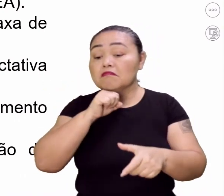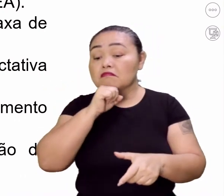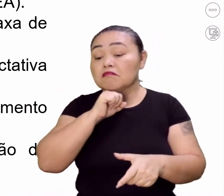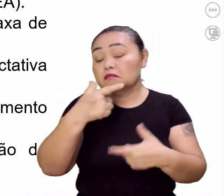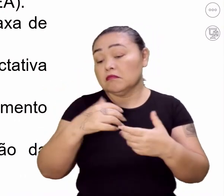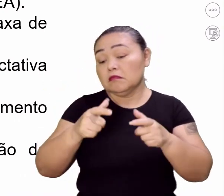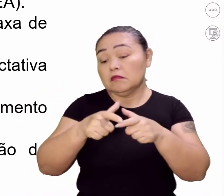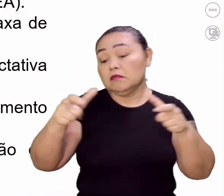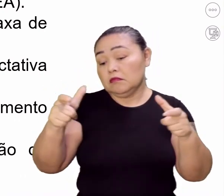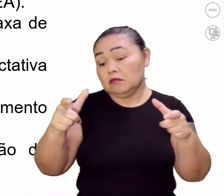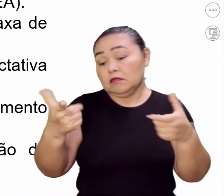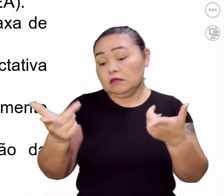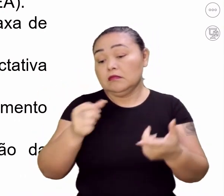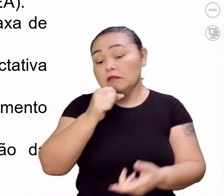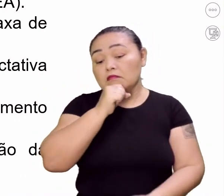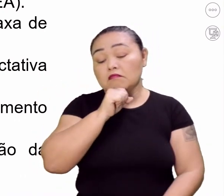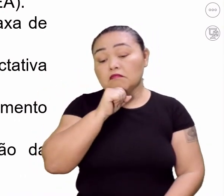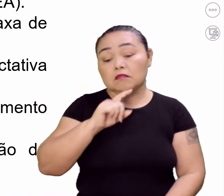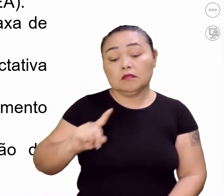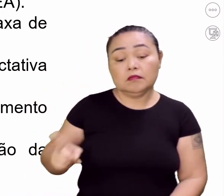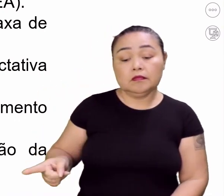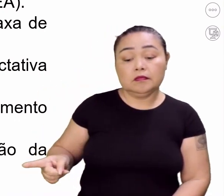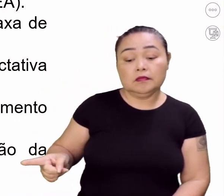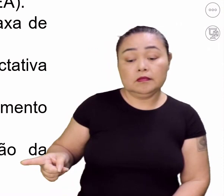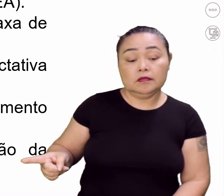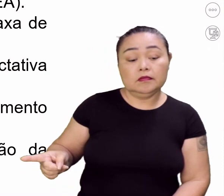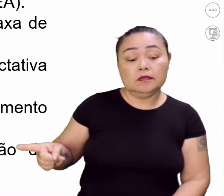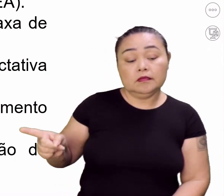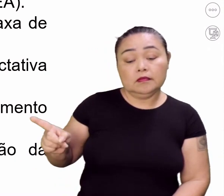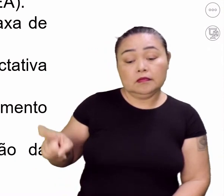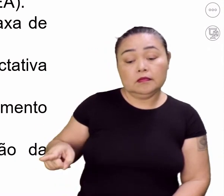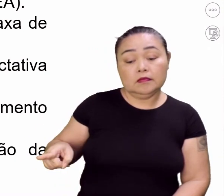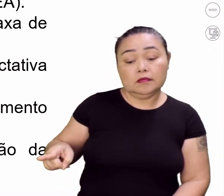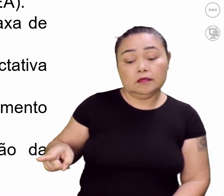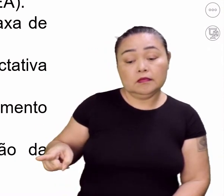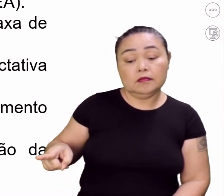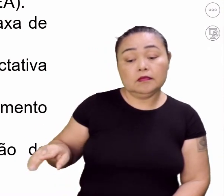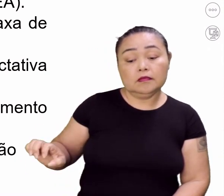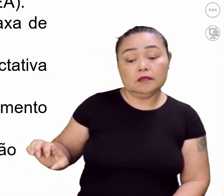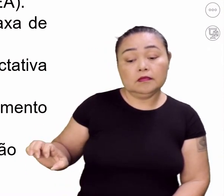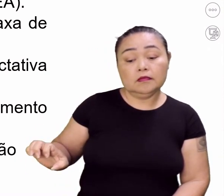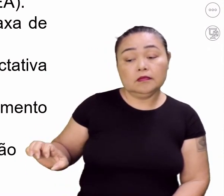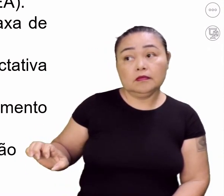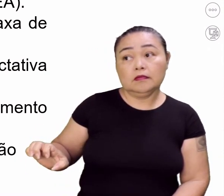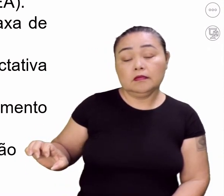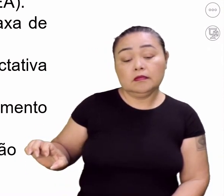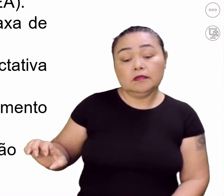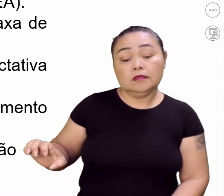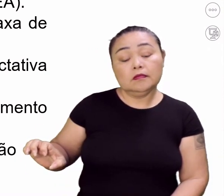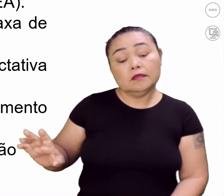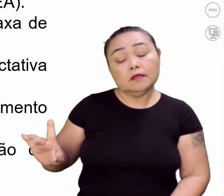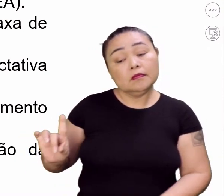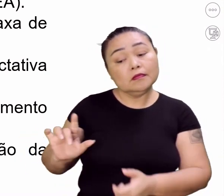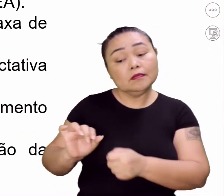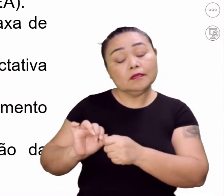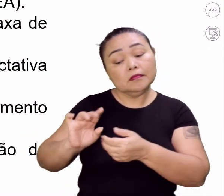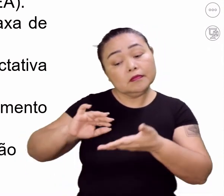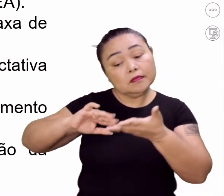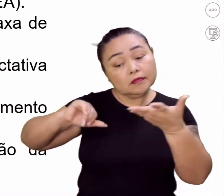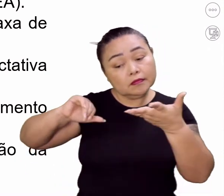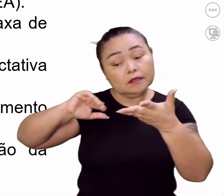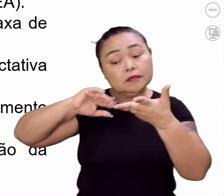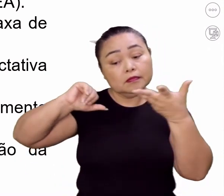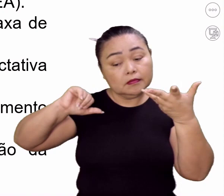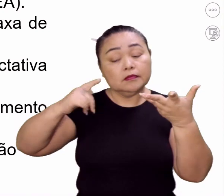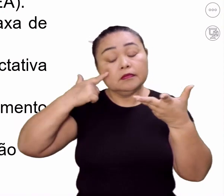população, do crescimento da população idosa. Então, essa alternativa ela só vem aí como um distrator, né, para